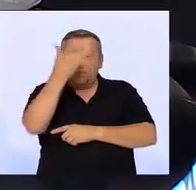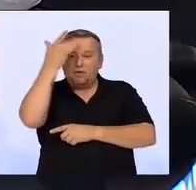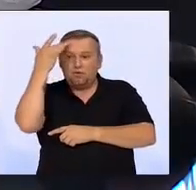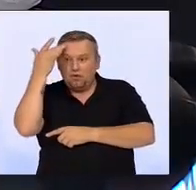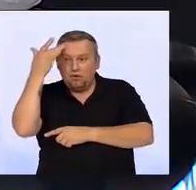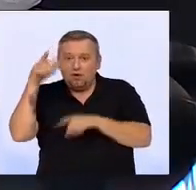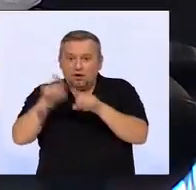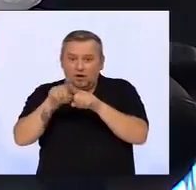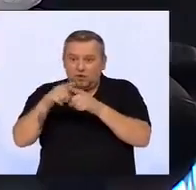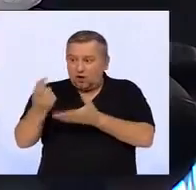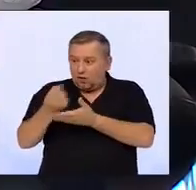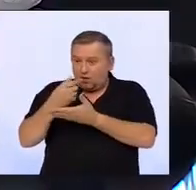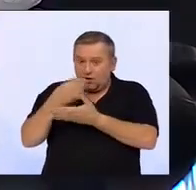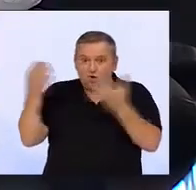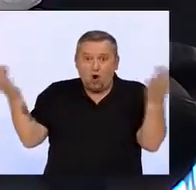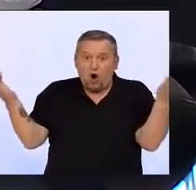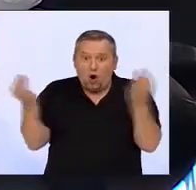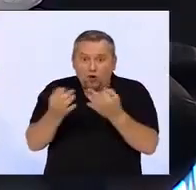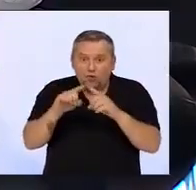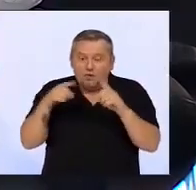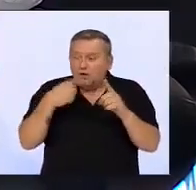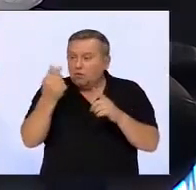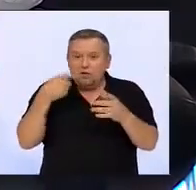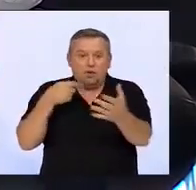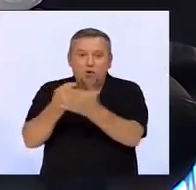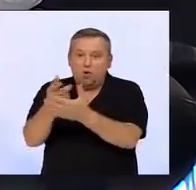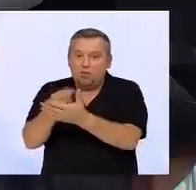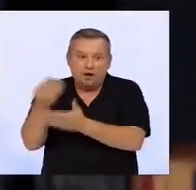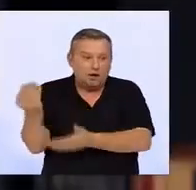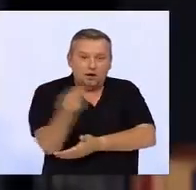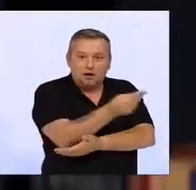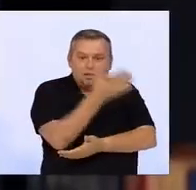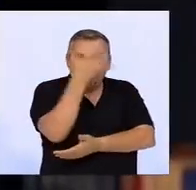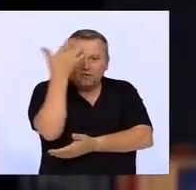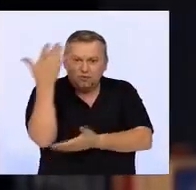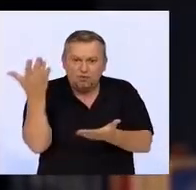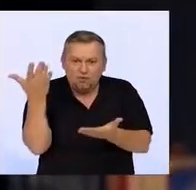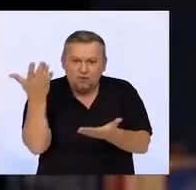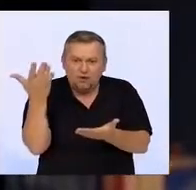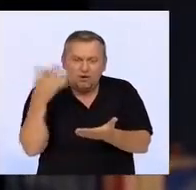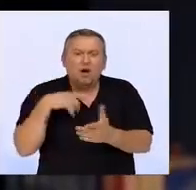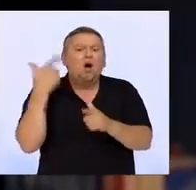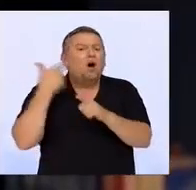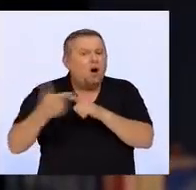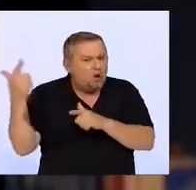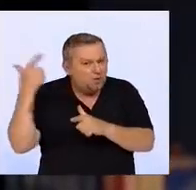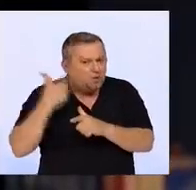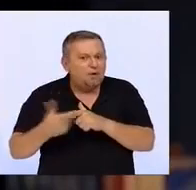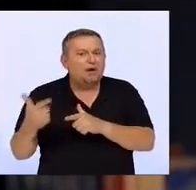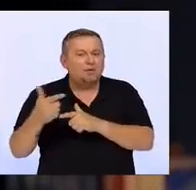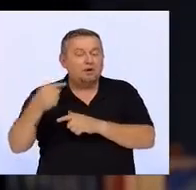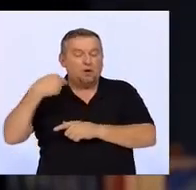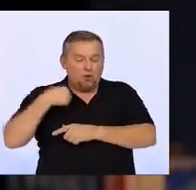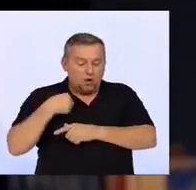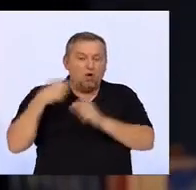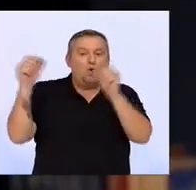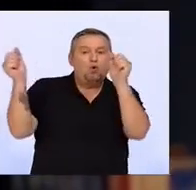Eu tenho um remédio altamente eficiente, mas eu não tenho dinheiro para comprar e dar para a pessoa. E a pessoa é um drama nosso, né? Portanto, eu e a Marina